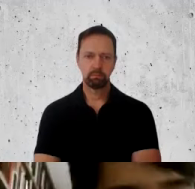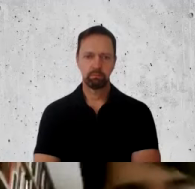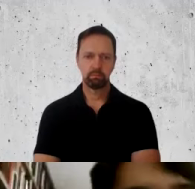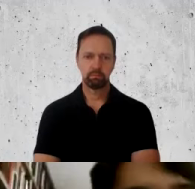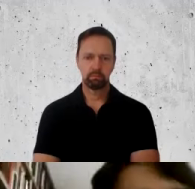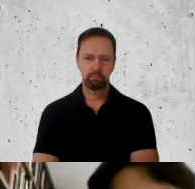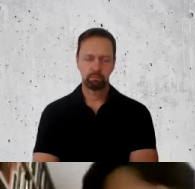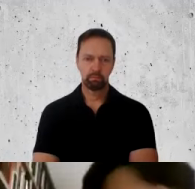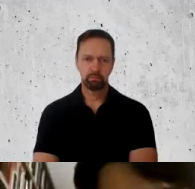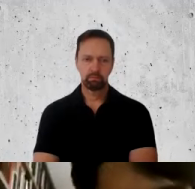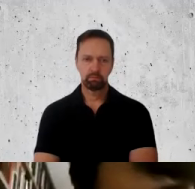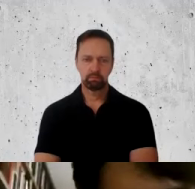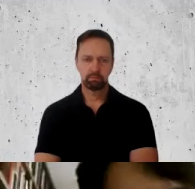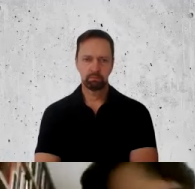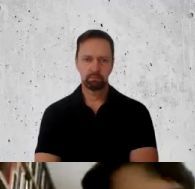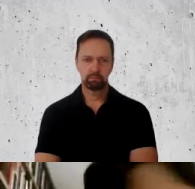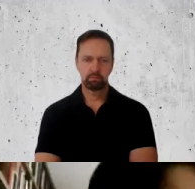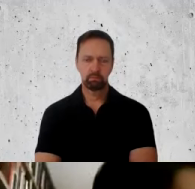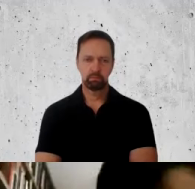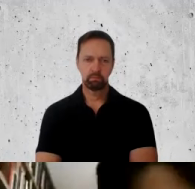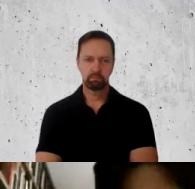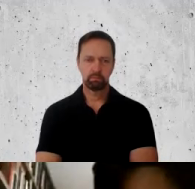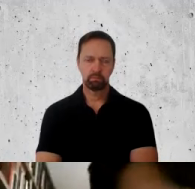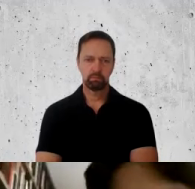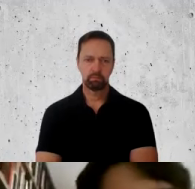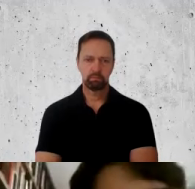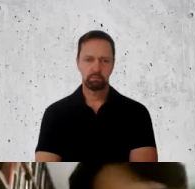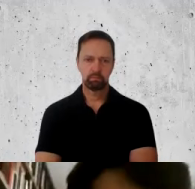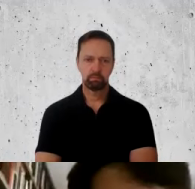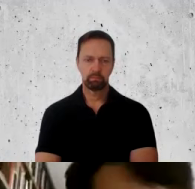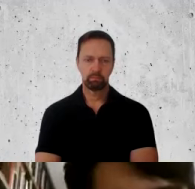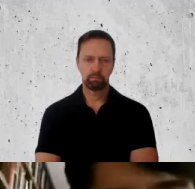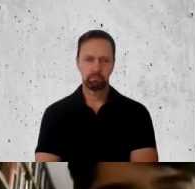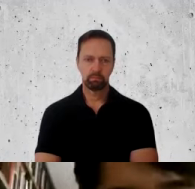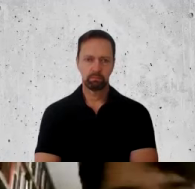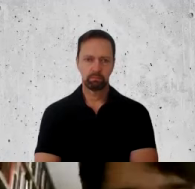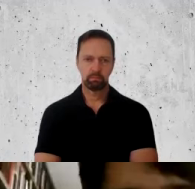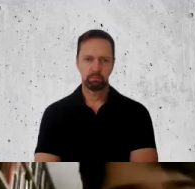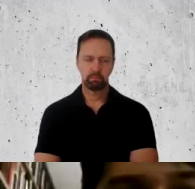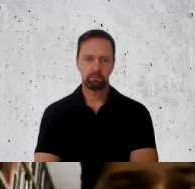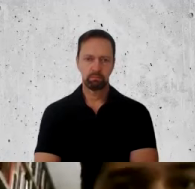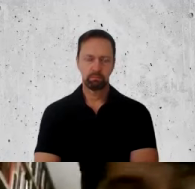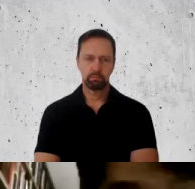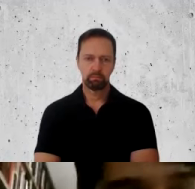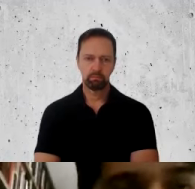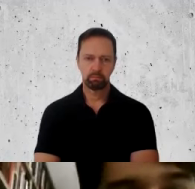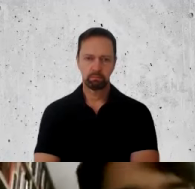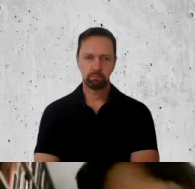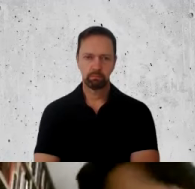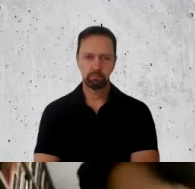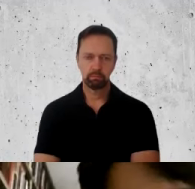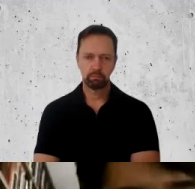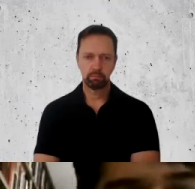ponto de vista, a minha leitura do texto, e, bom, antes de mais nada, em primeiro lugar, parabenizar os apresentadores e